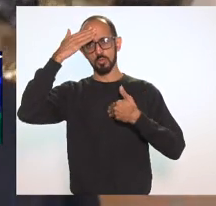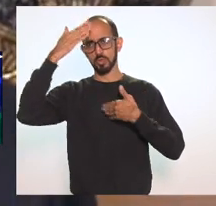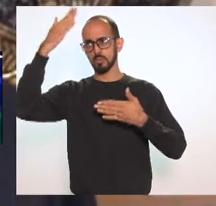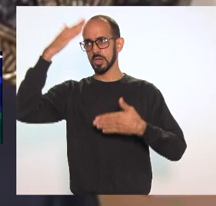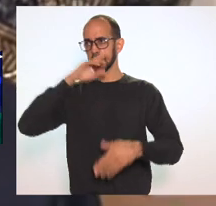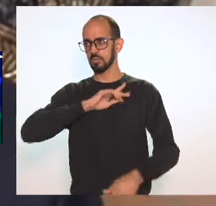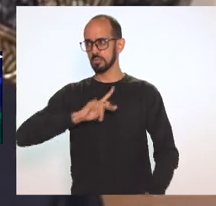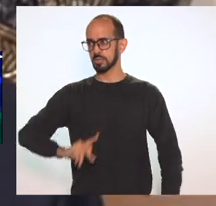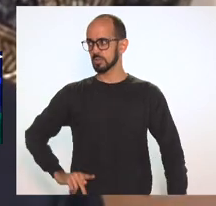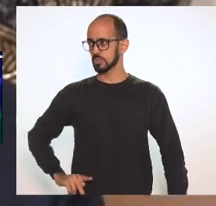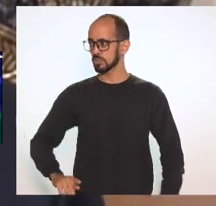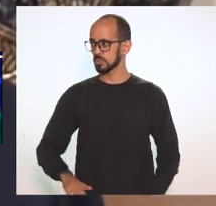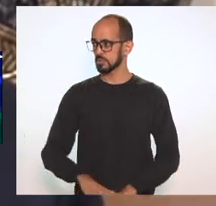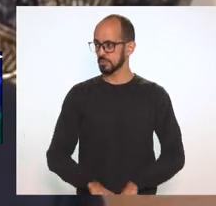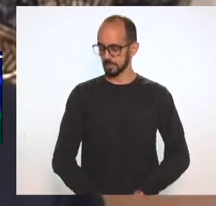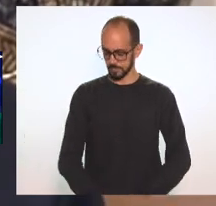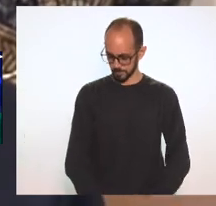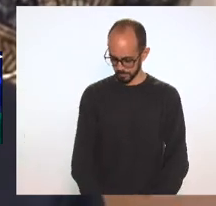e